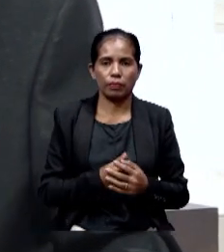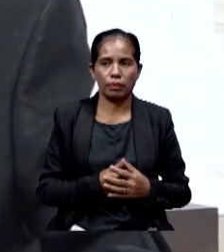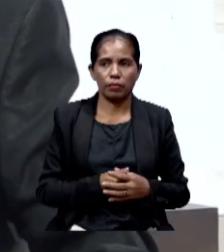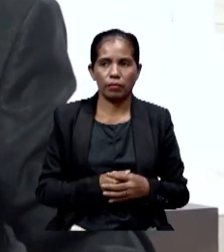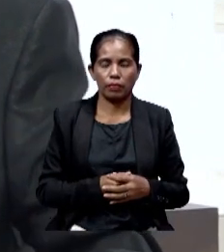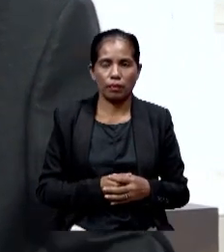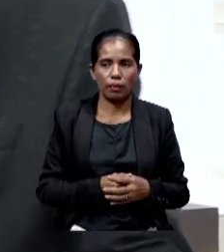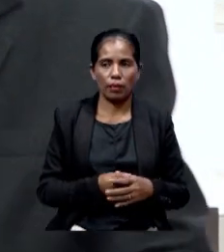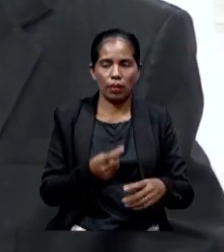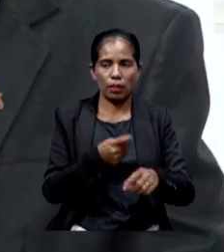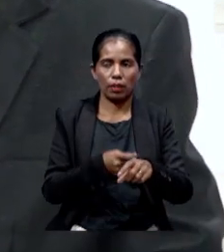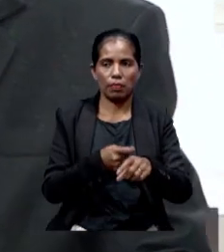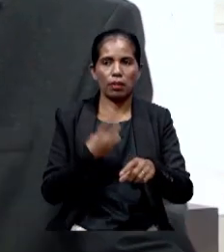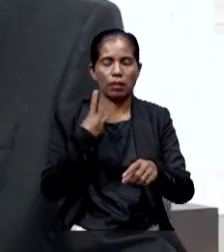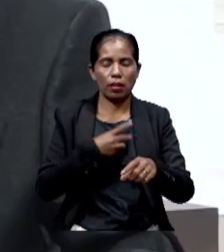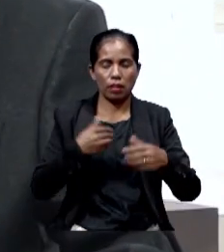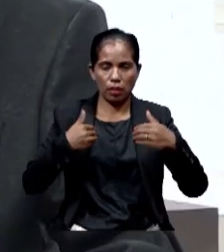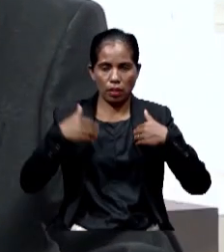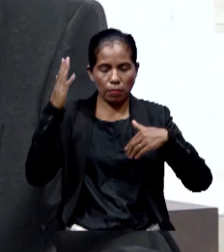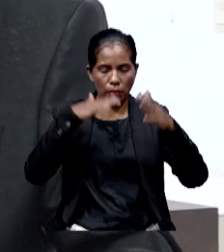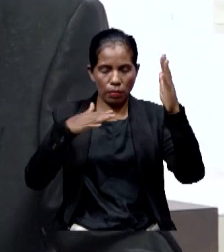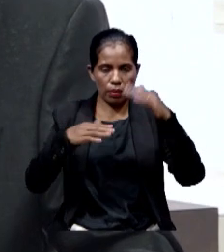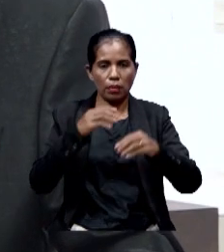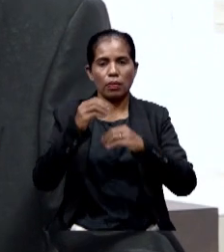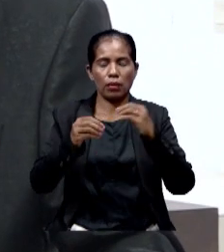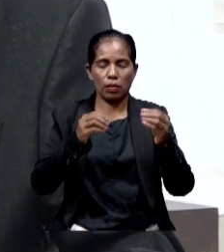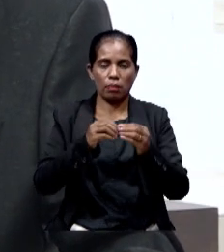Durante a gente tem problema com a conectividade aérea.